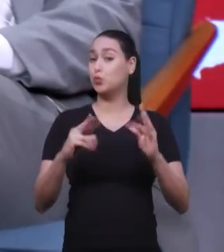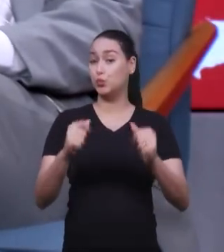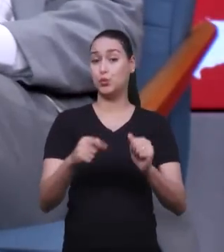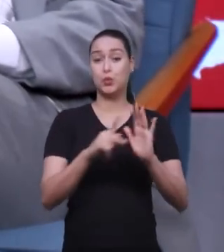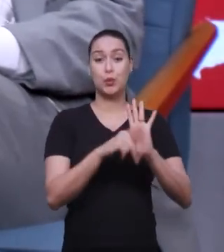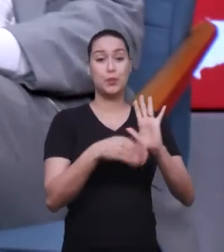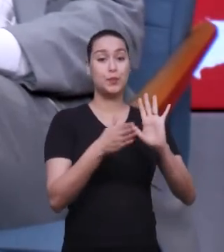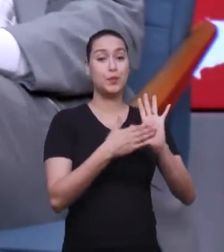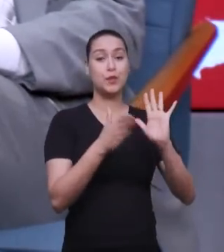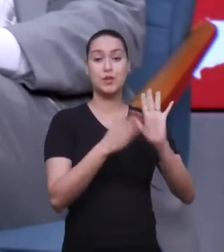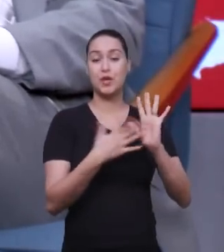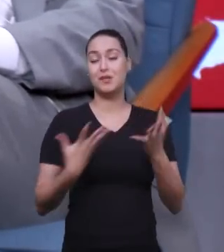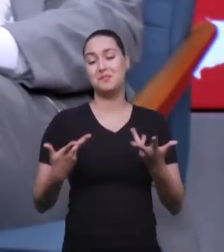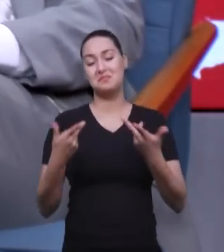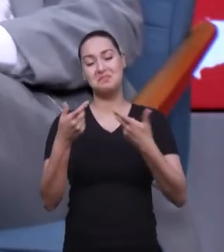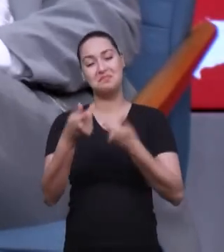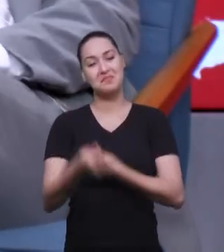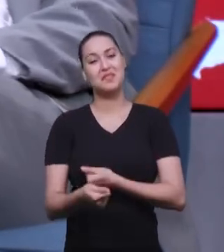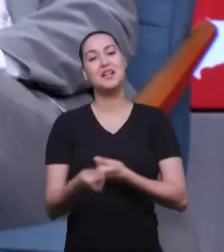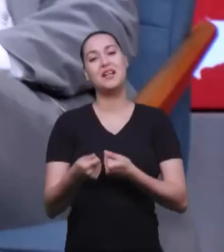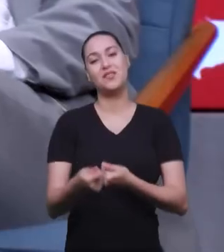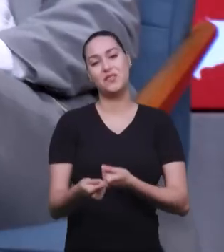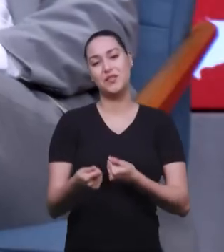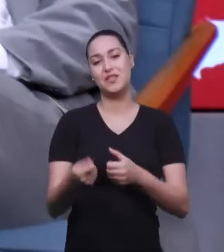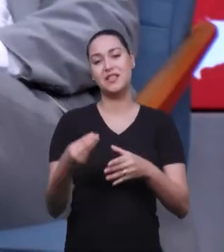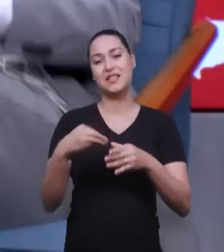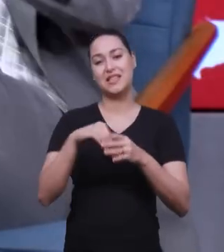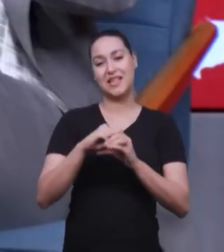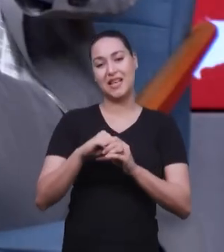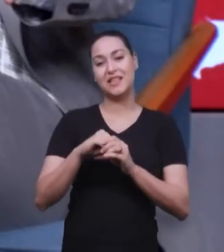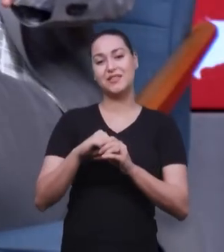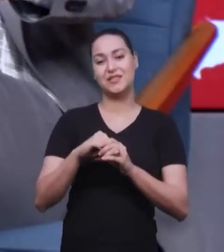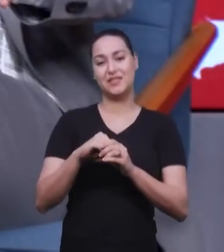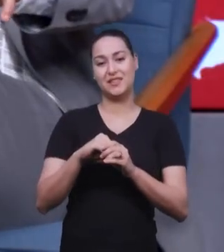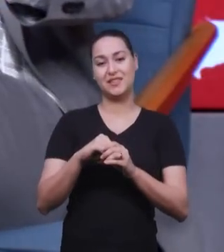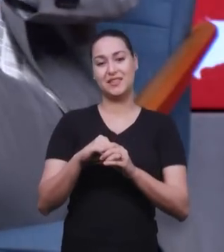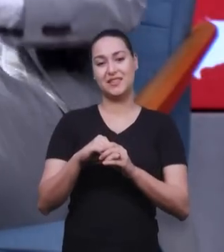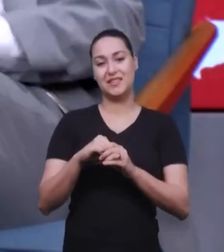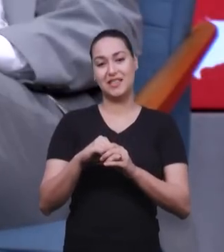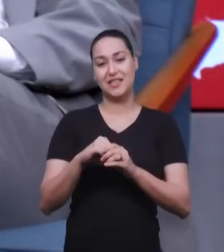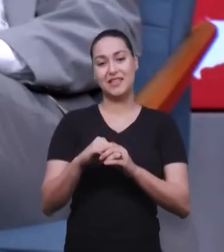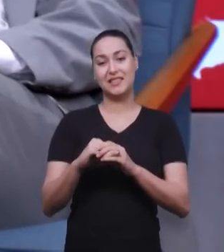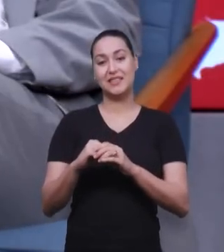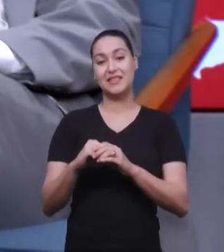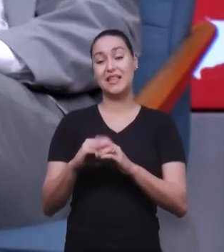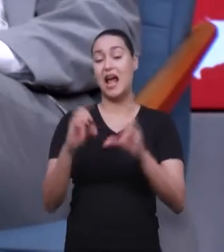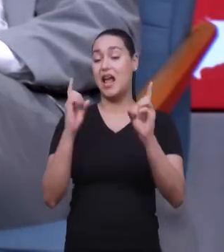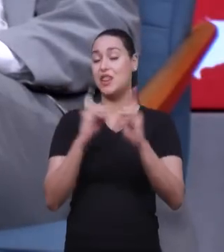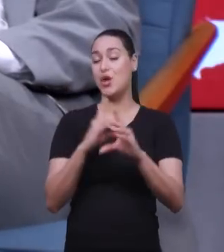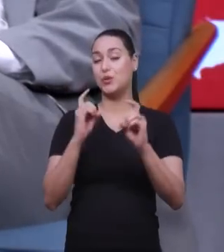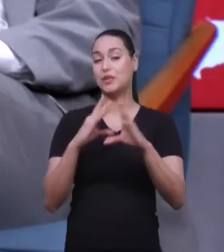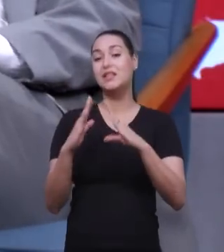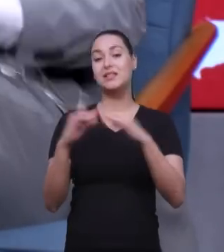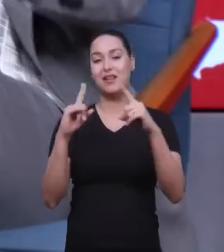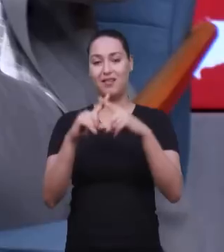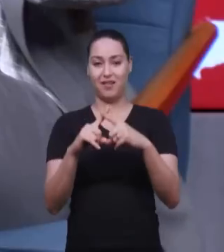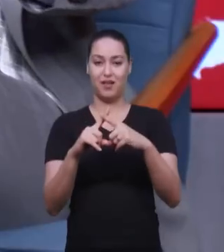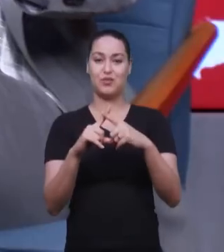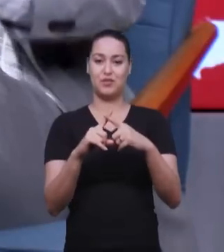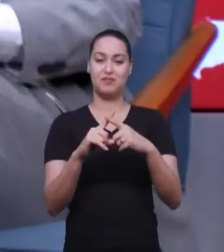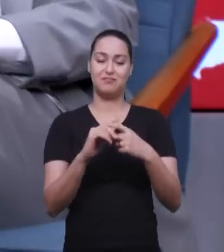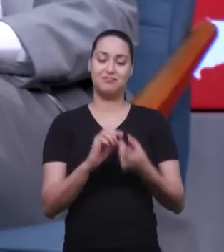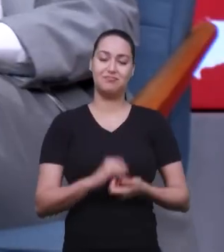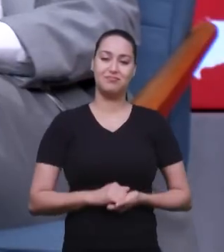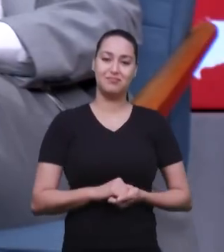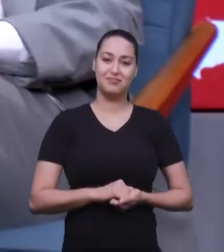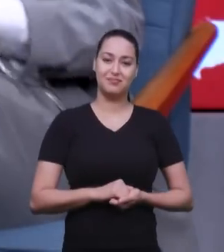dentro desse projeto maravilhoso que está dentro na vida da igreja, a